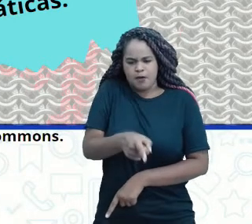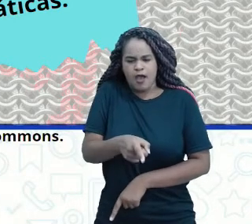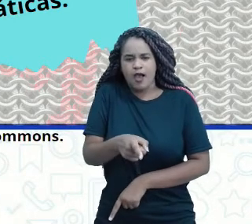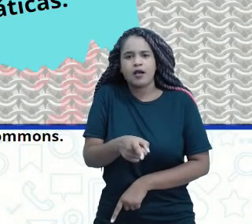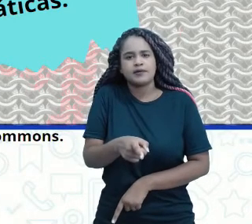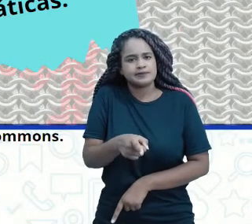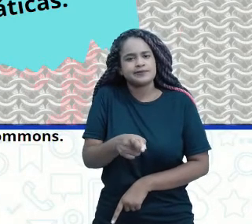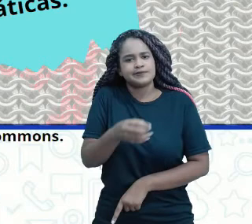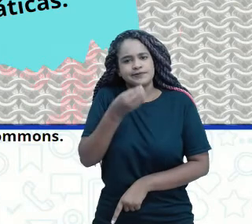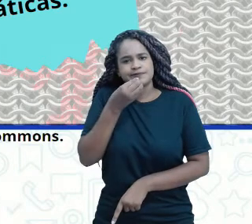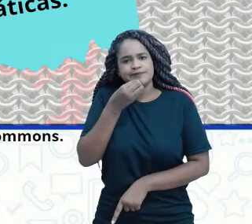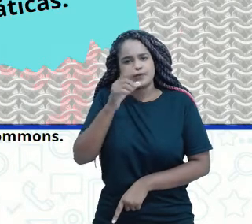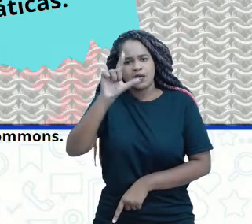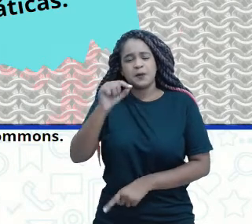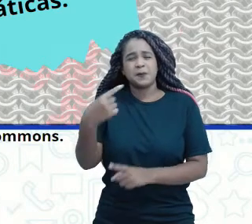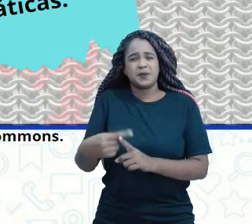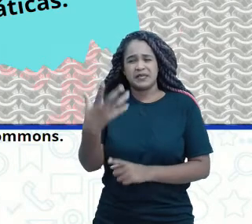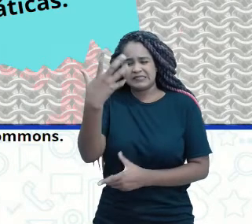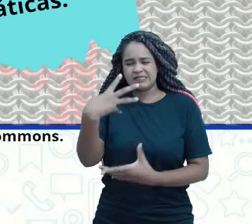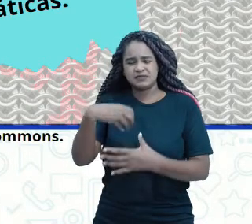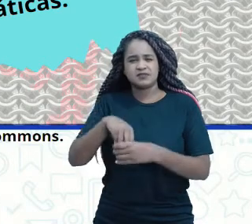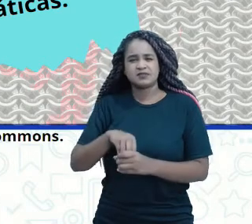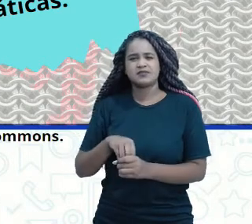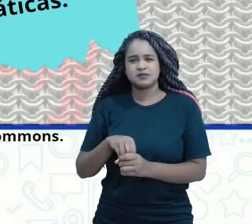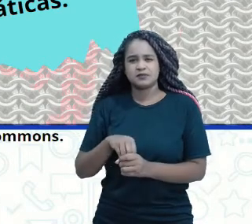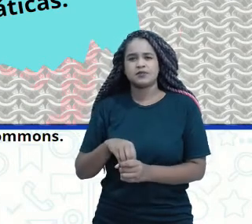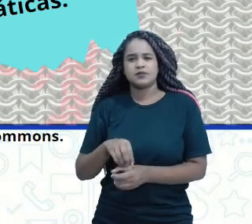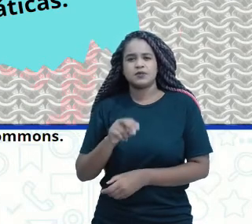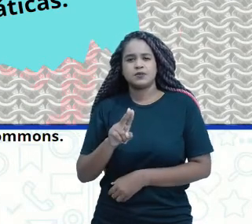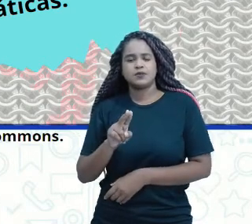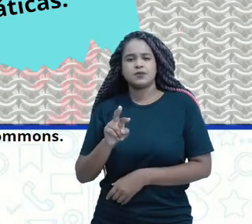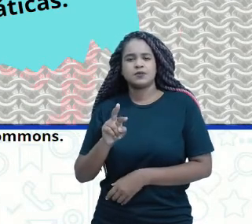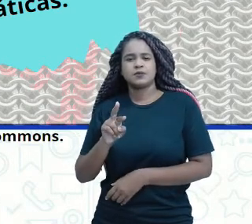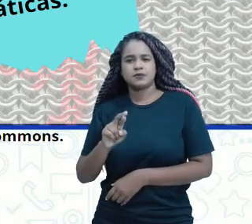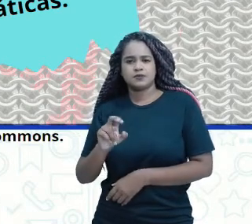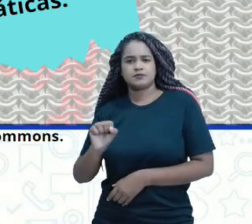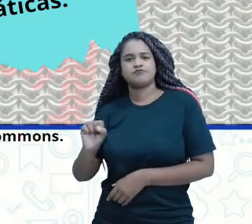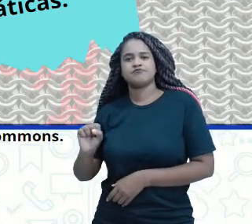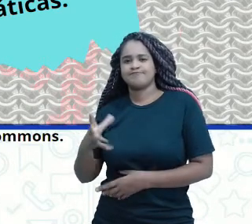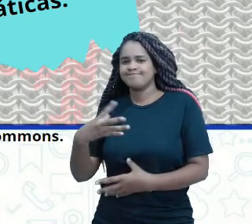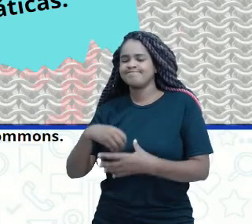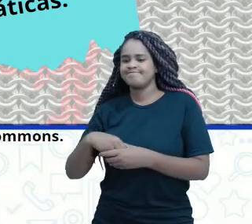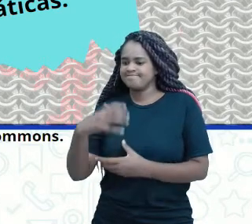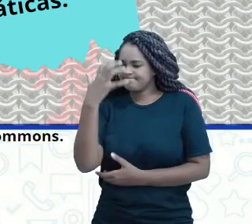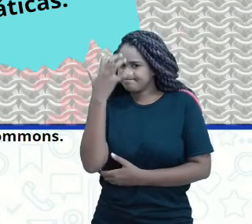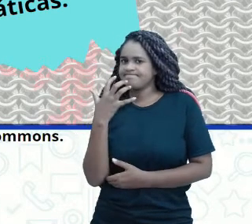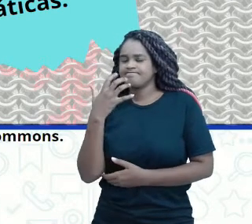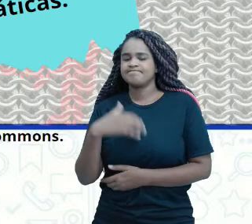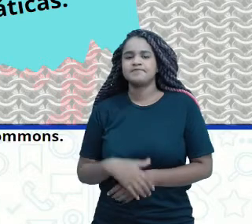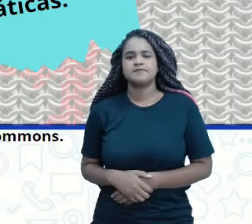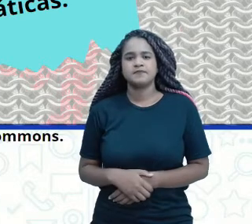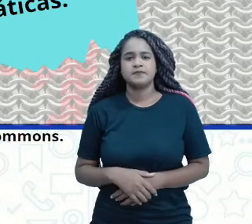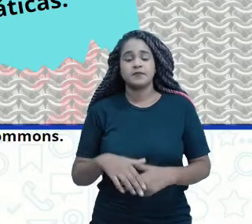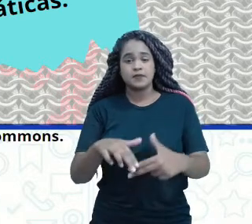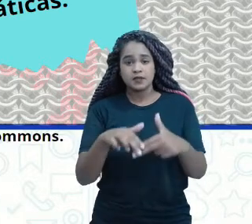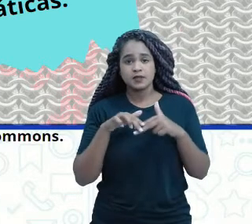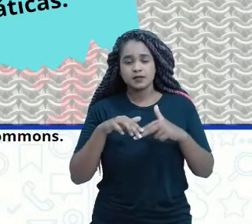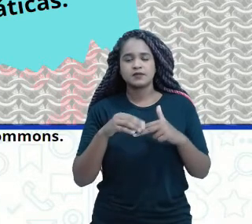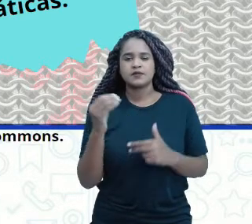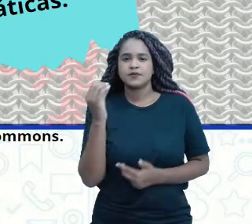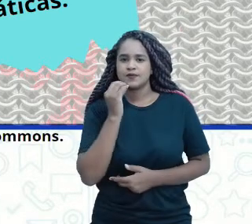algo muito sério na União Soviética, né, dessa grande cortina de ferro. Então, nesse sentido,